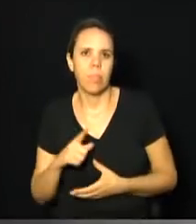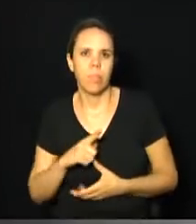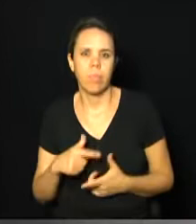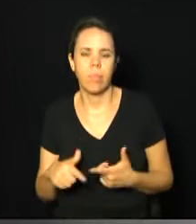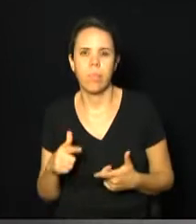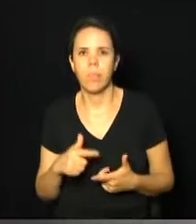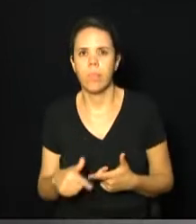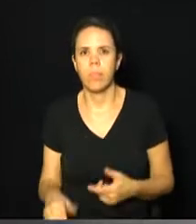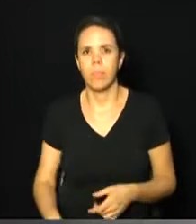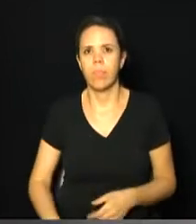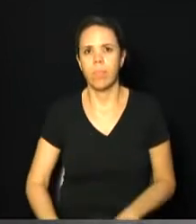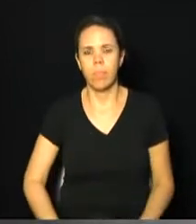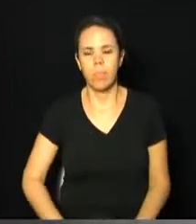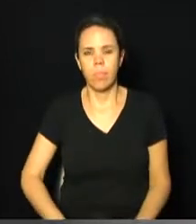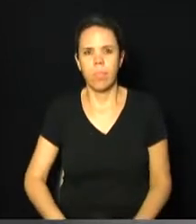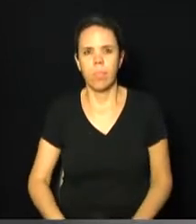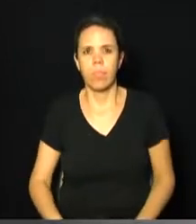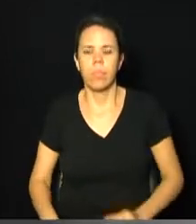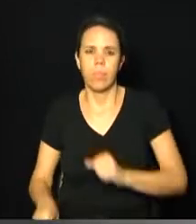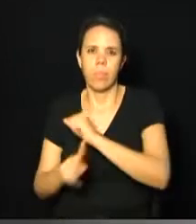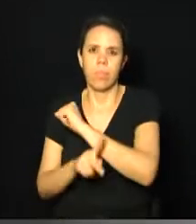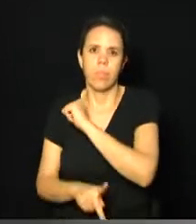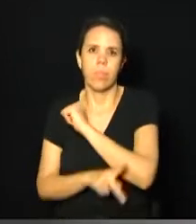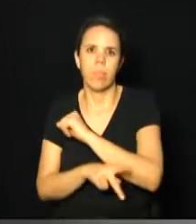problema da ponte,